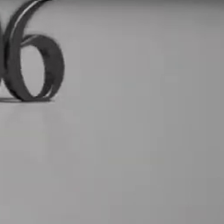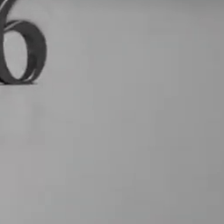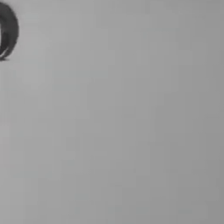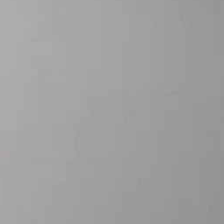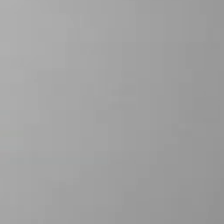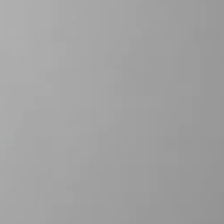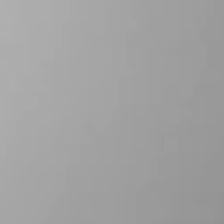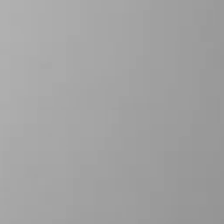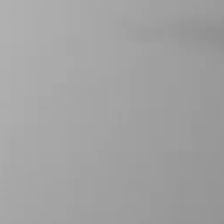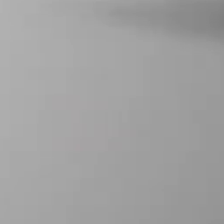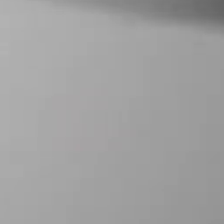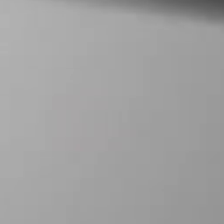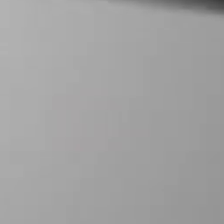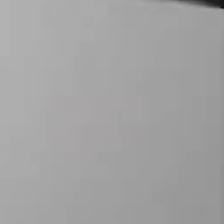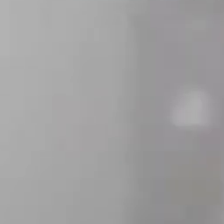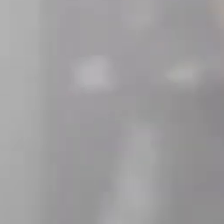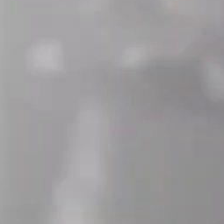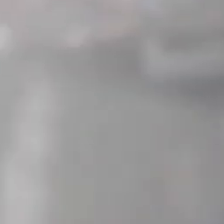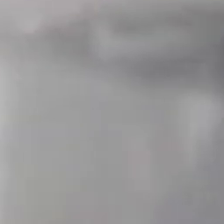Música